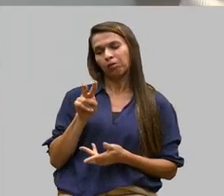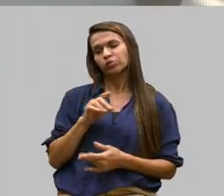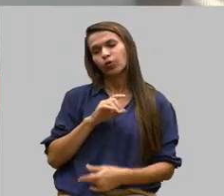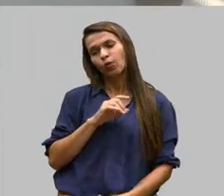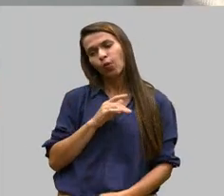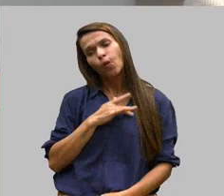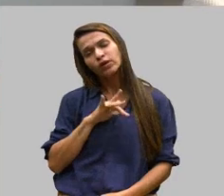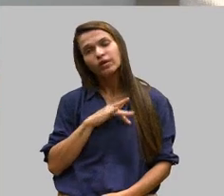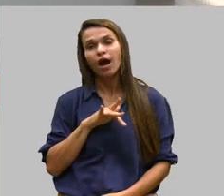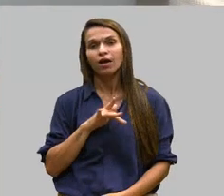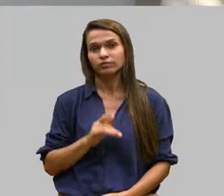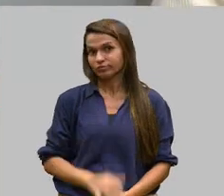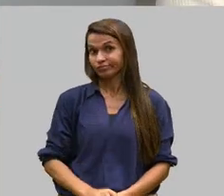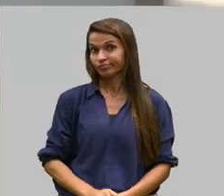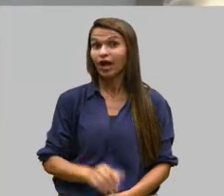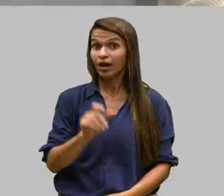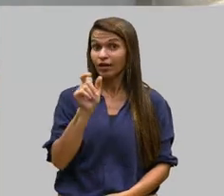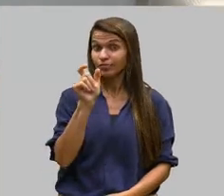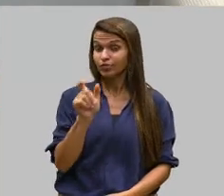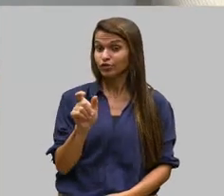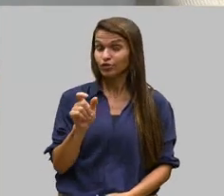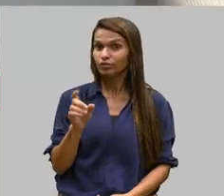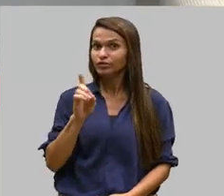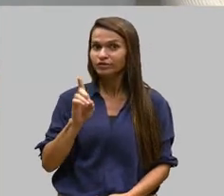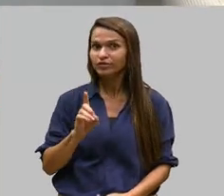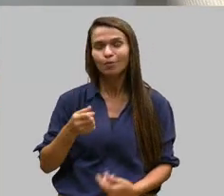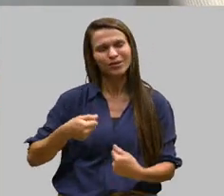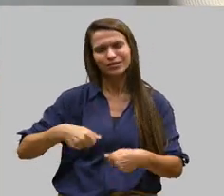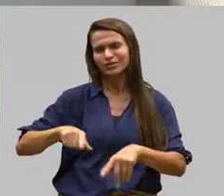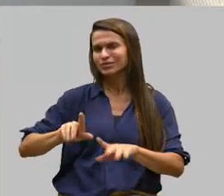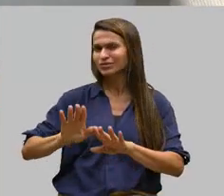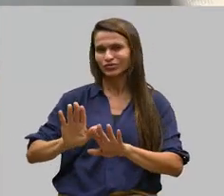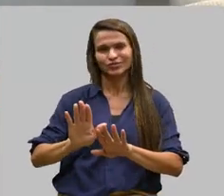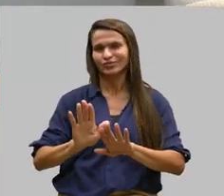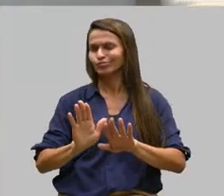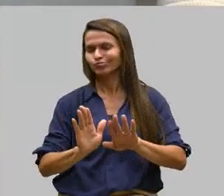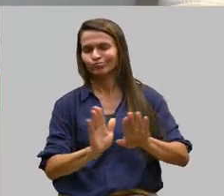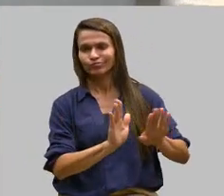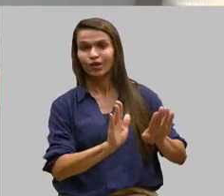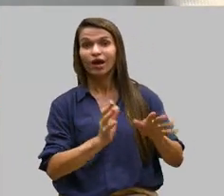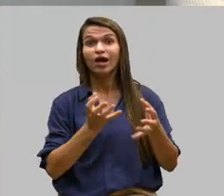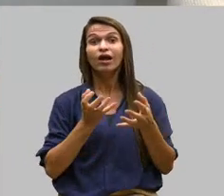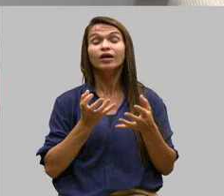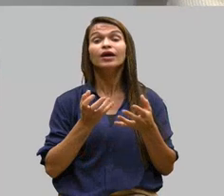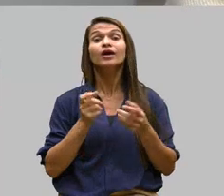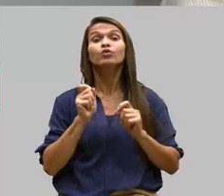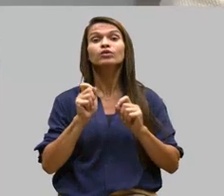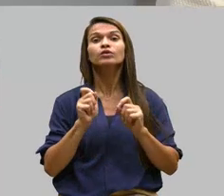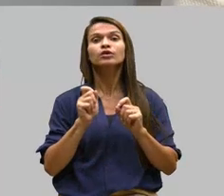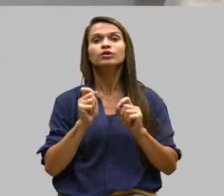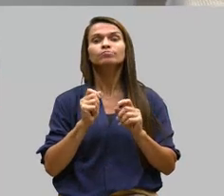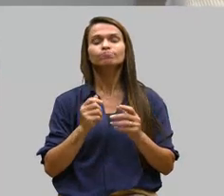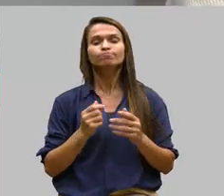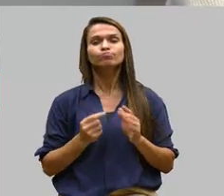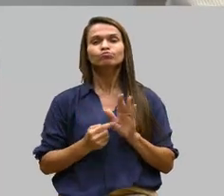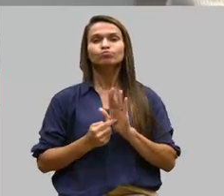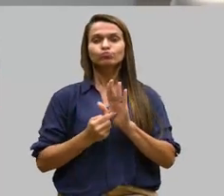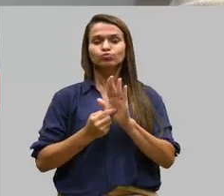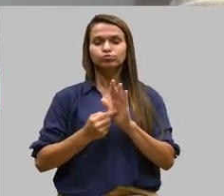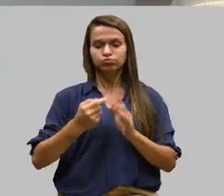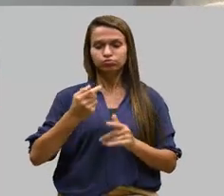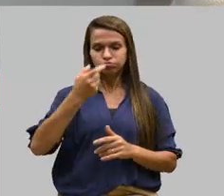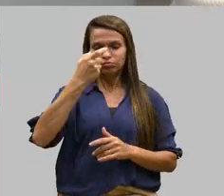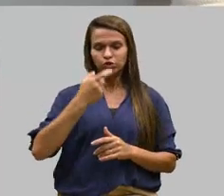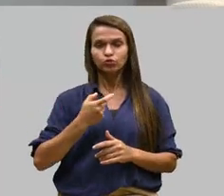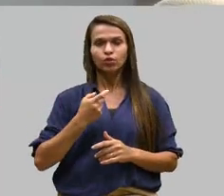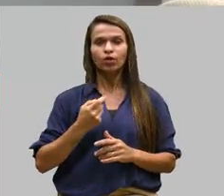as pessoas com deficiência não precisam disso porque elas querem apenas é serem vistas além da deficiência e serem